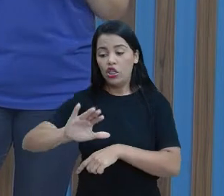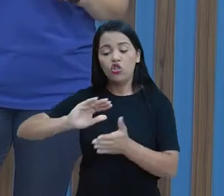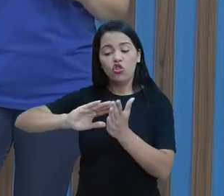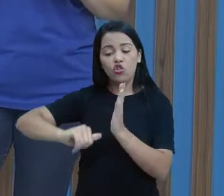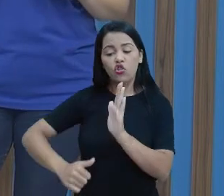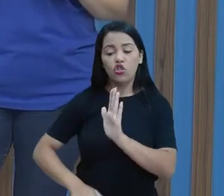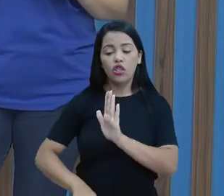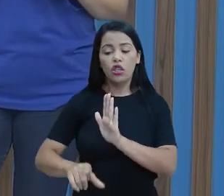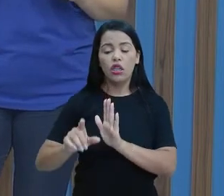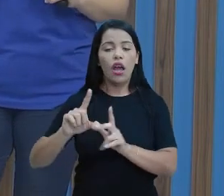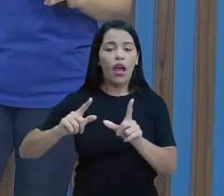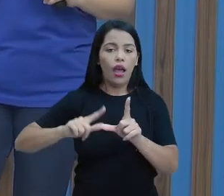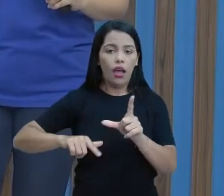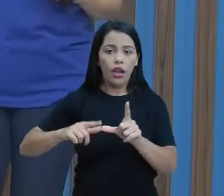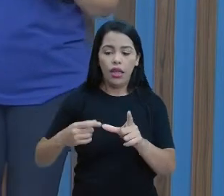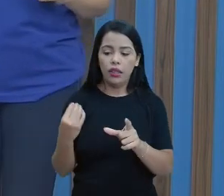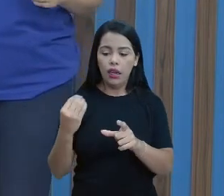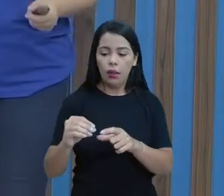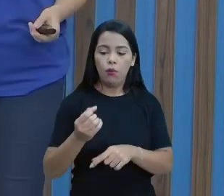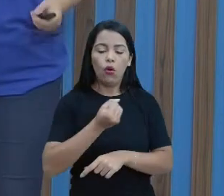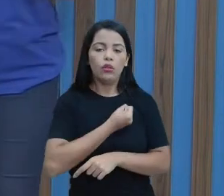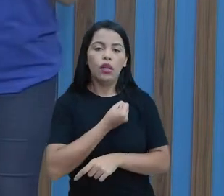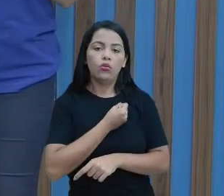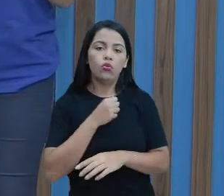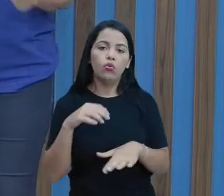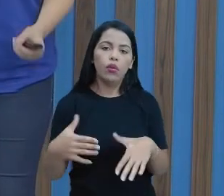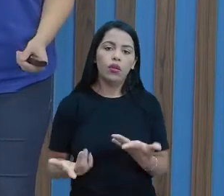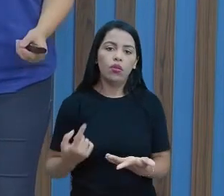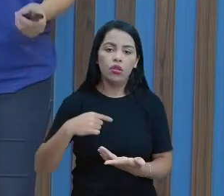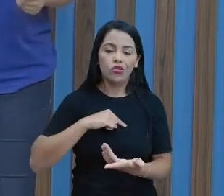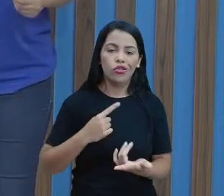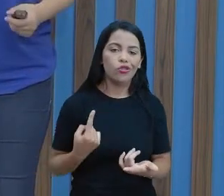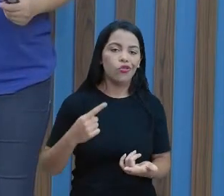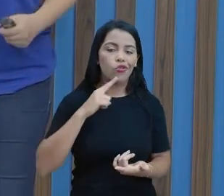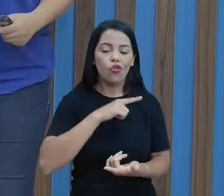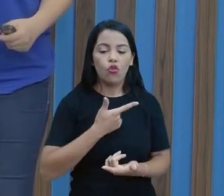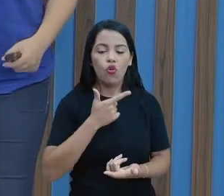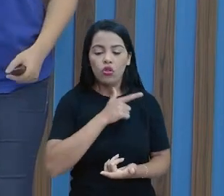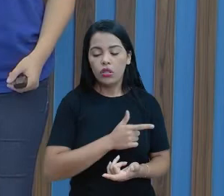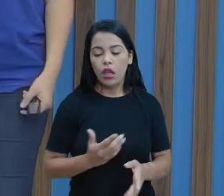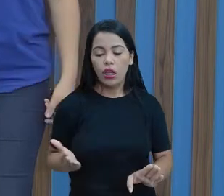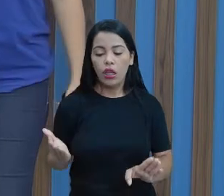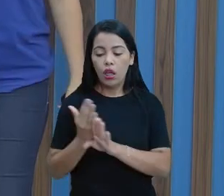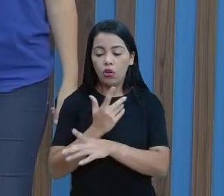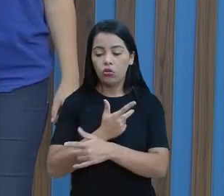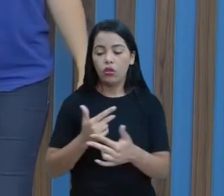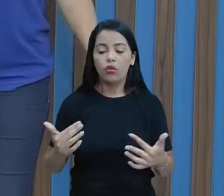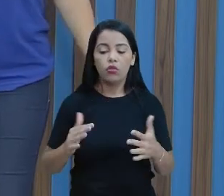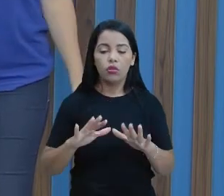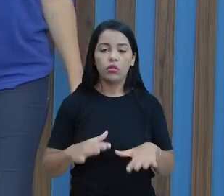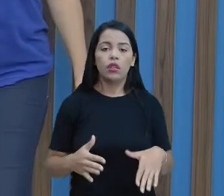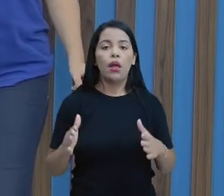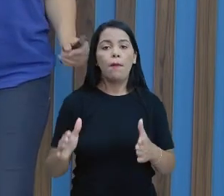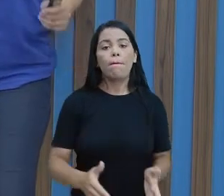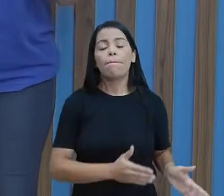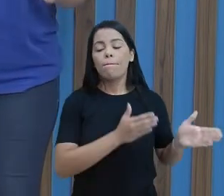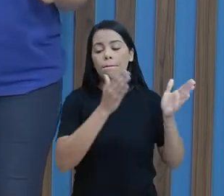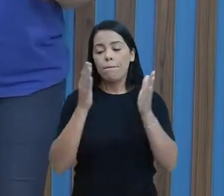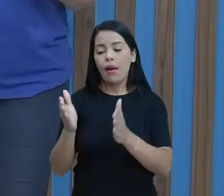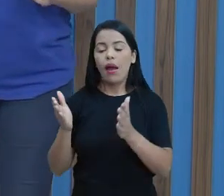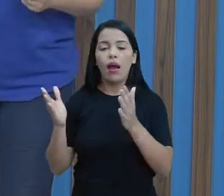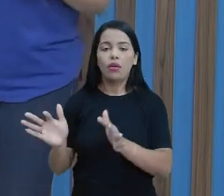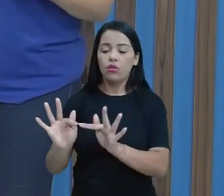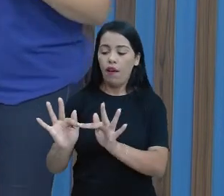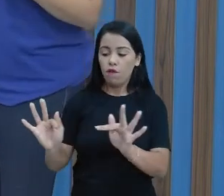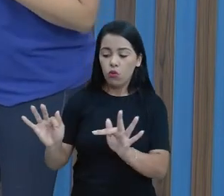igualdade entre os termos, né? Então, você acha aí uma solução quando você está resolvendo uma equação. Já no caso da